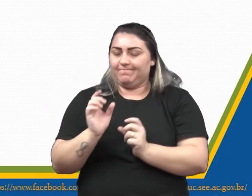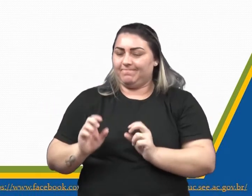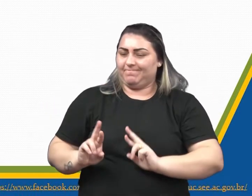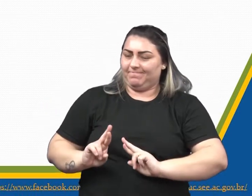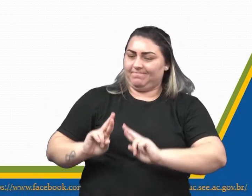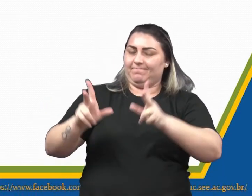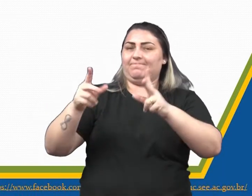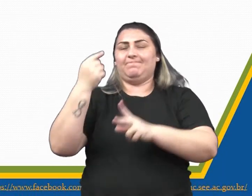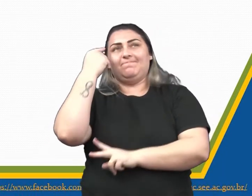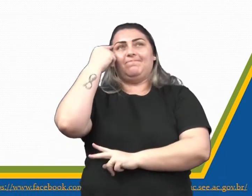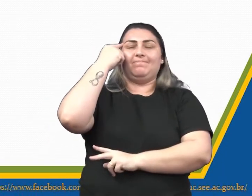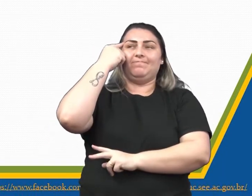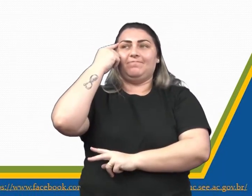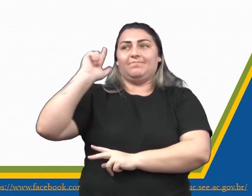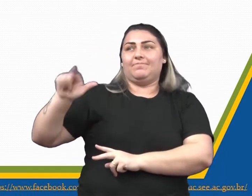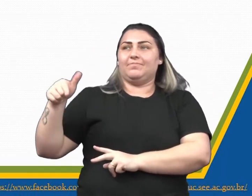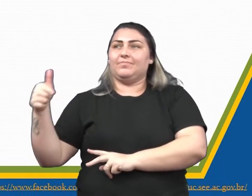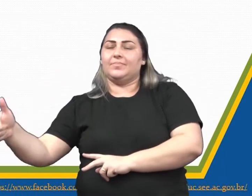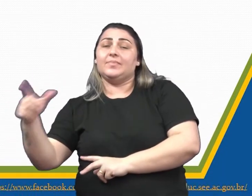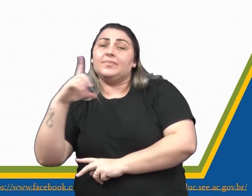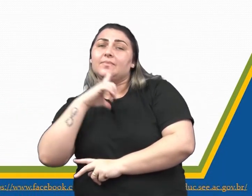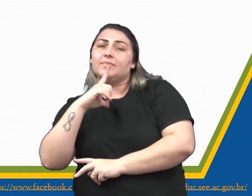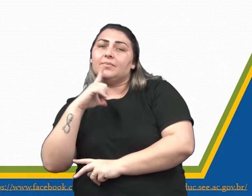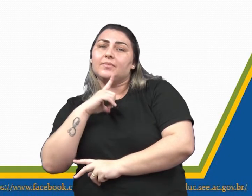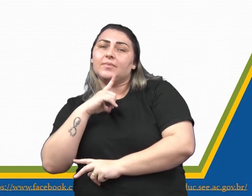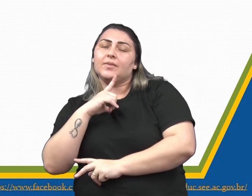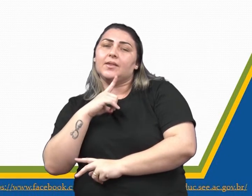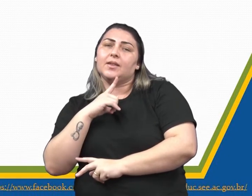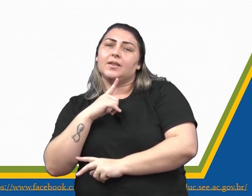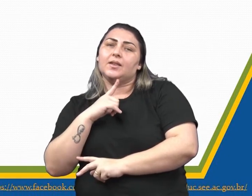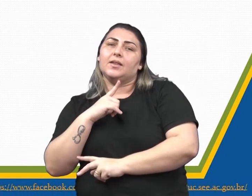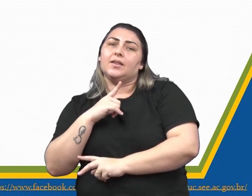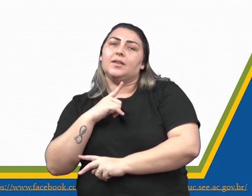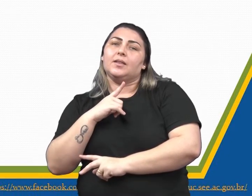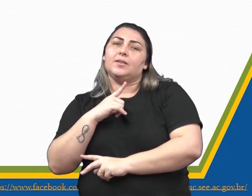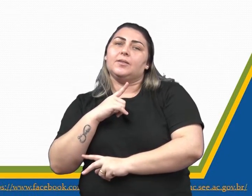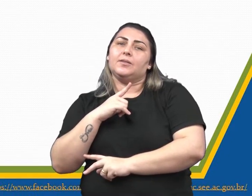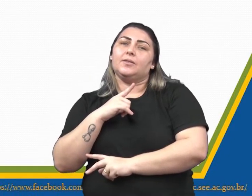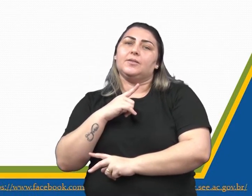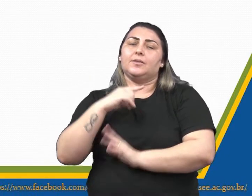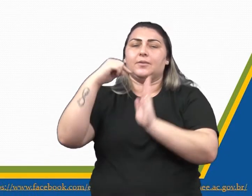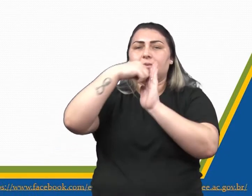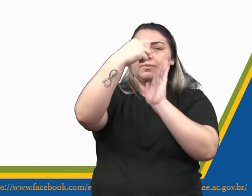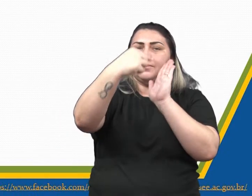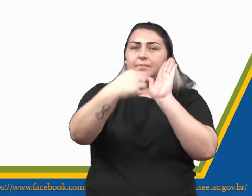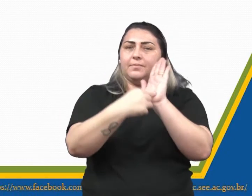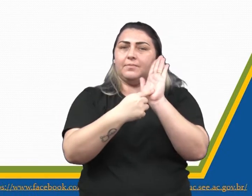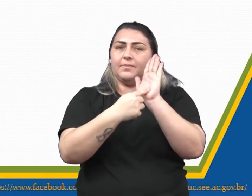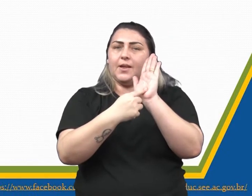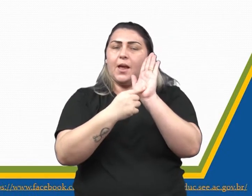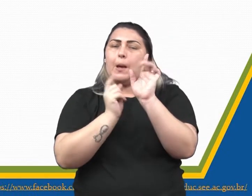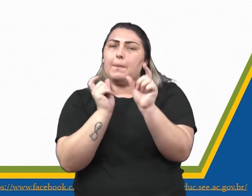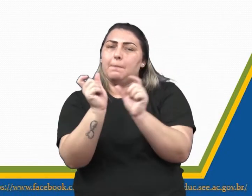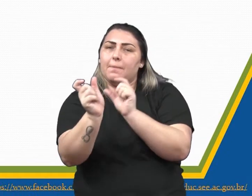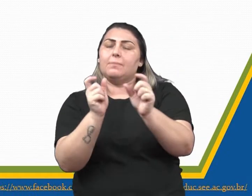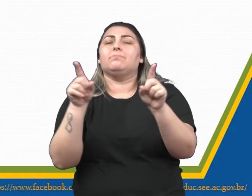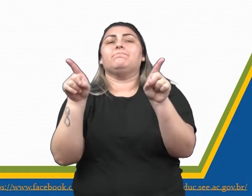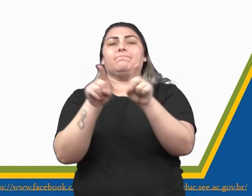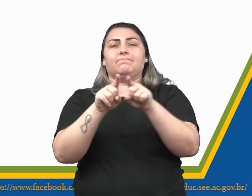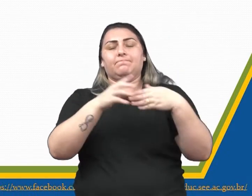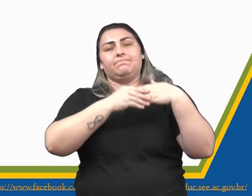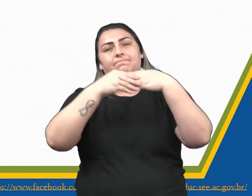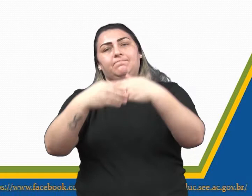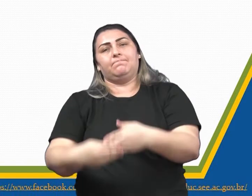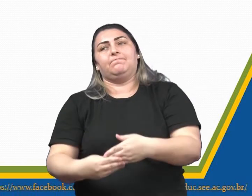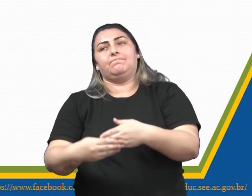gente imaginar. E do outro lado nós temos o acento de interrogação feito de palavras, que também está trazendo uma mensagem para